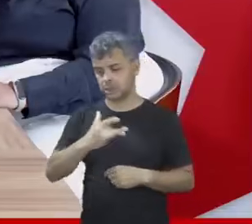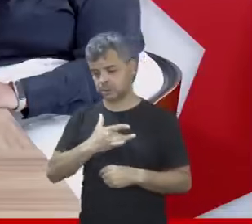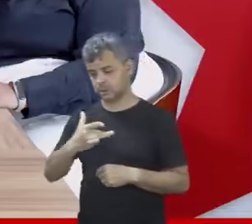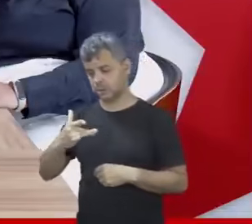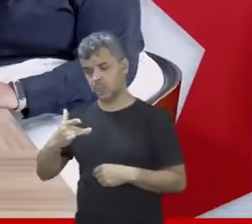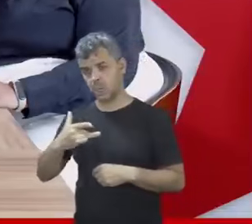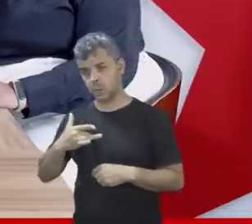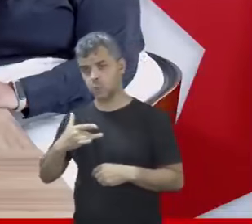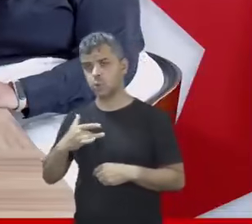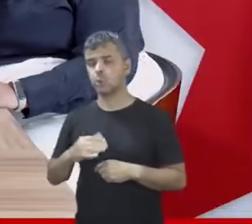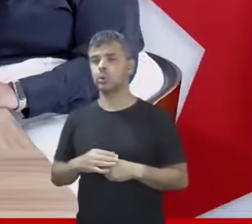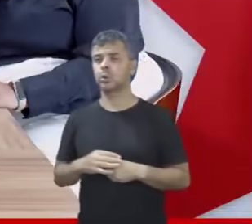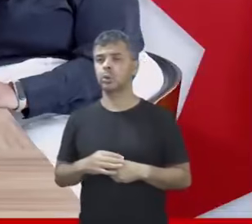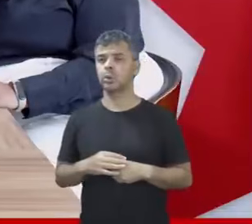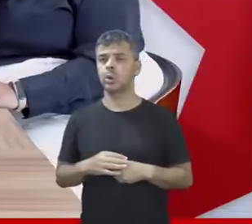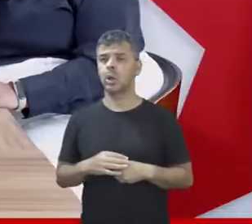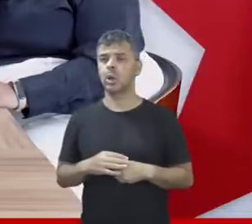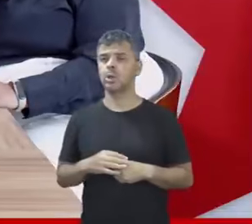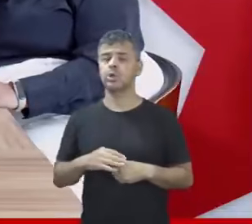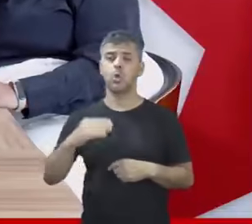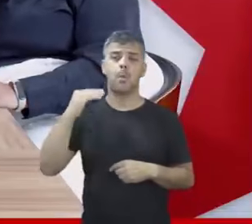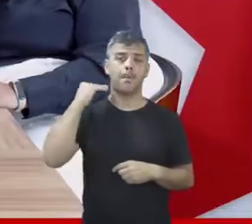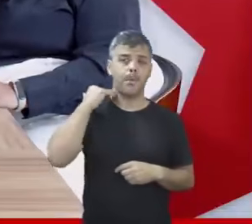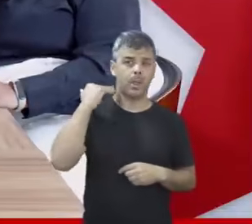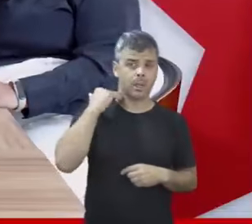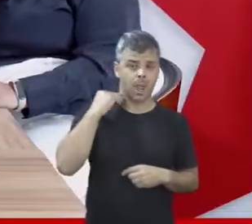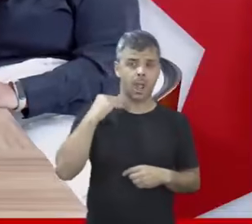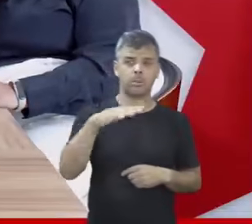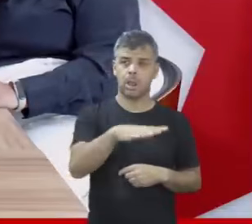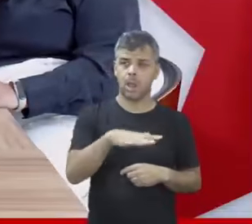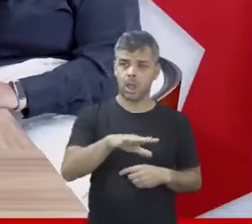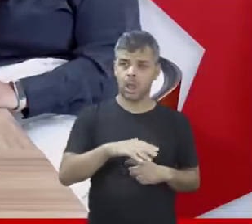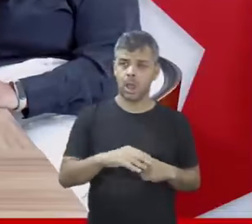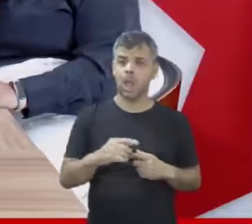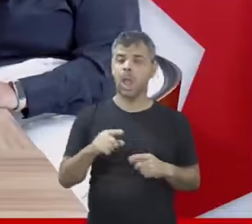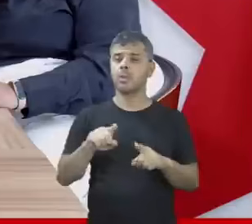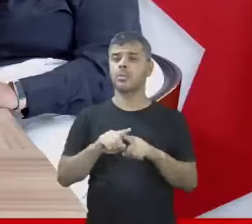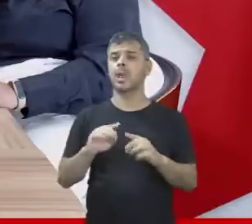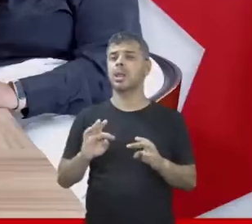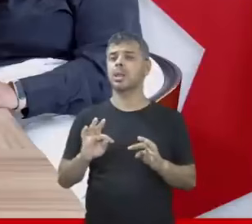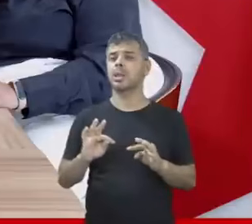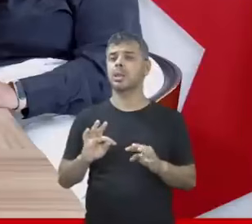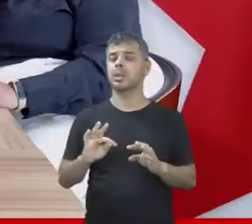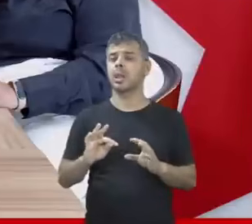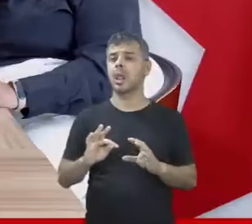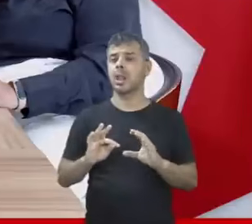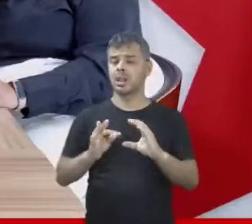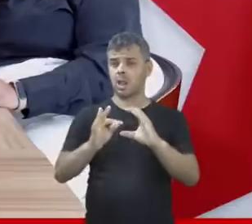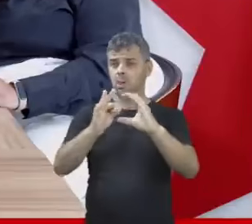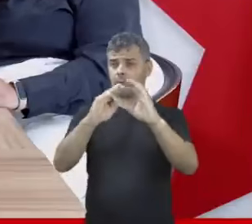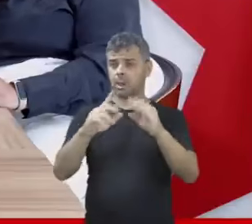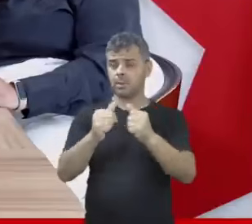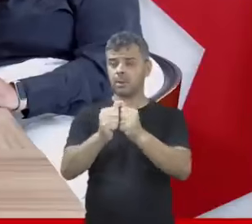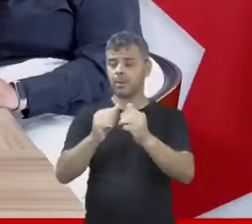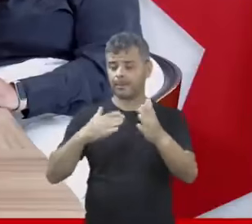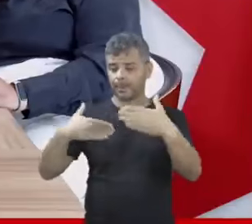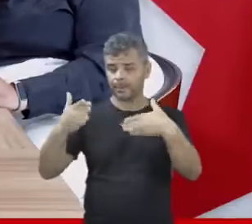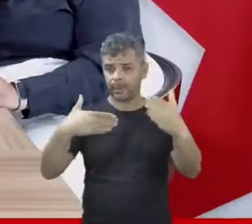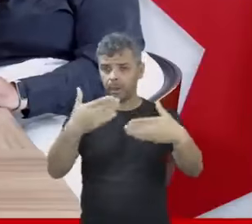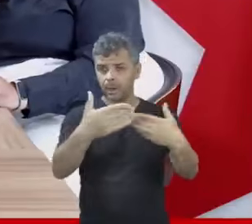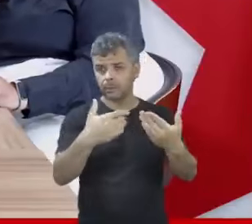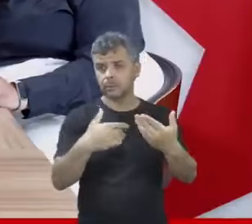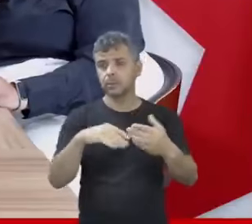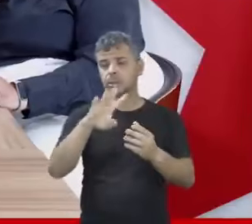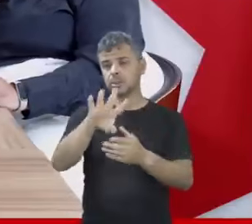saúde, né, os bancários, a telecomunicação, alguns setores que já dialogam a